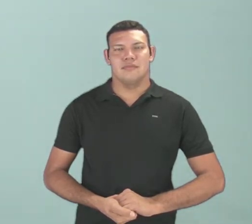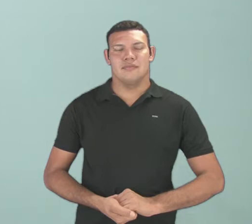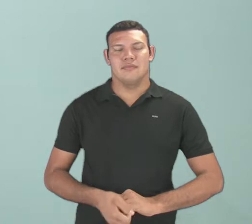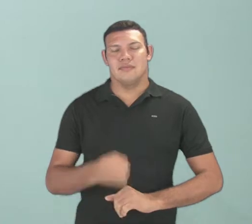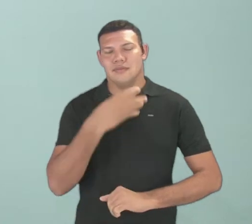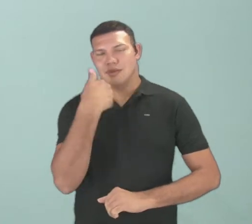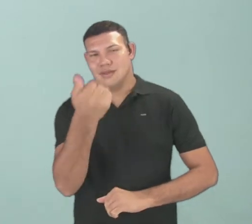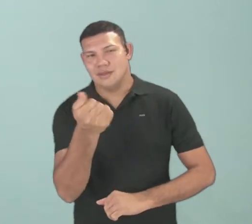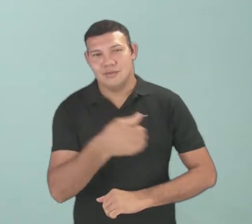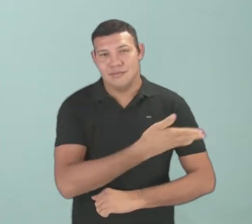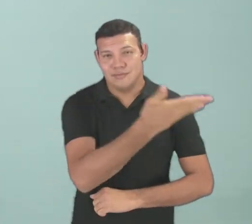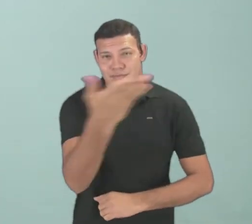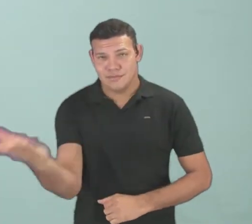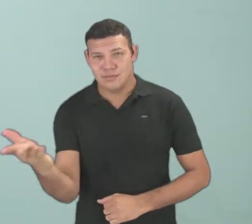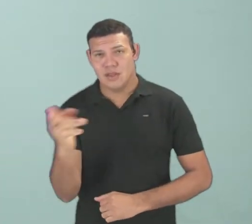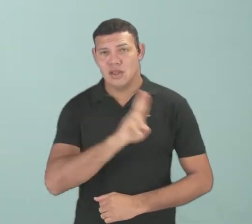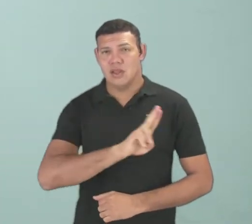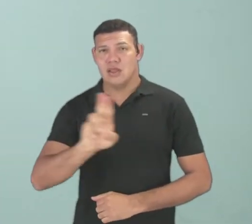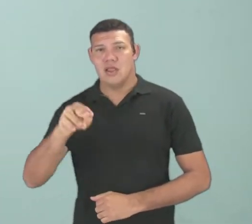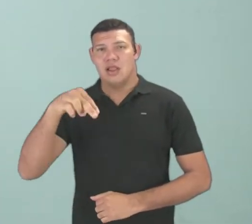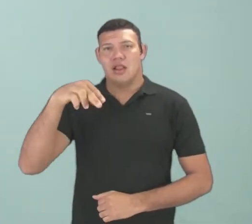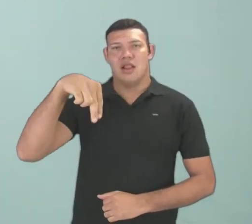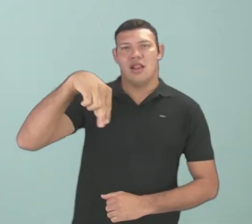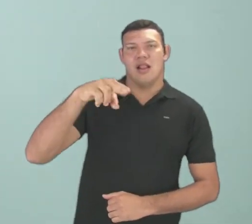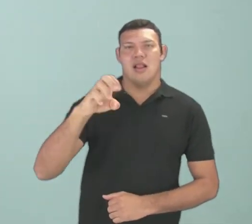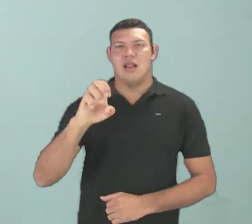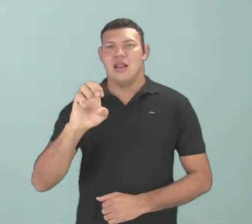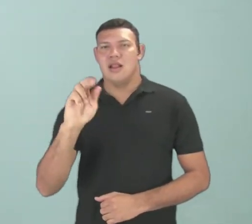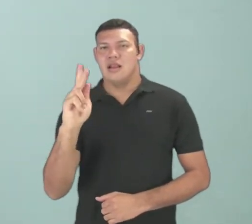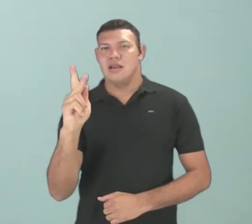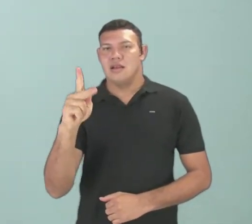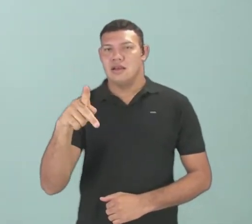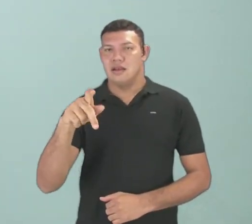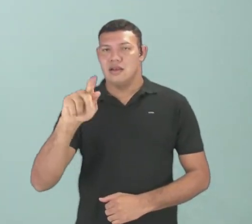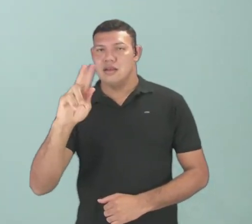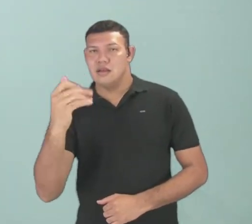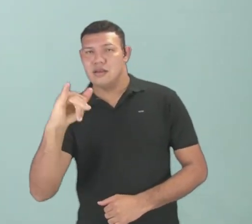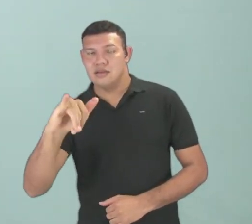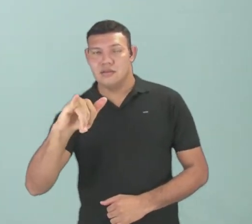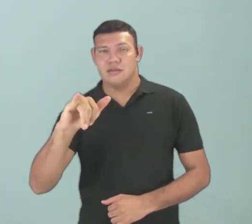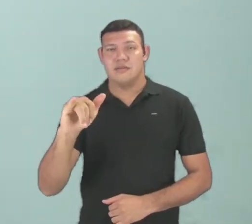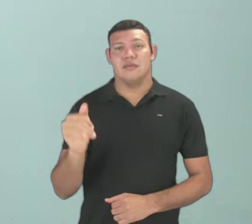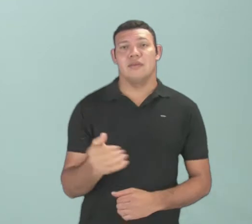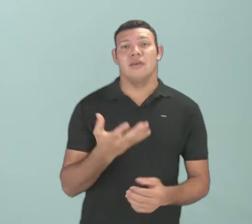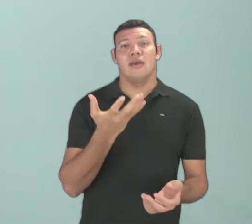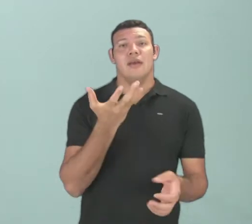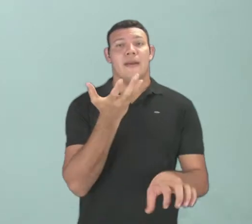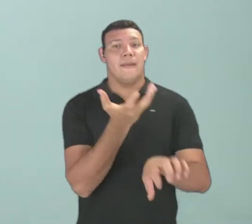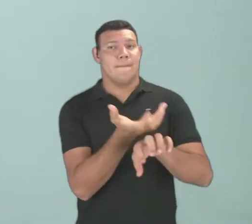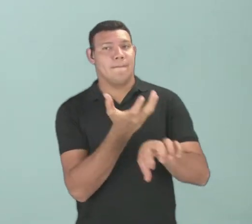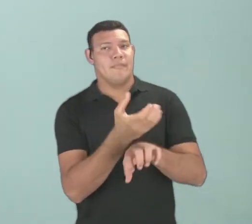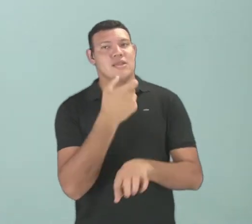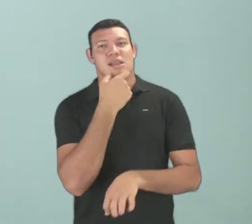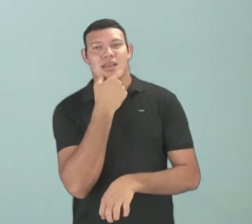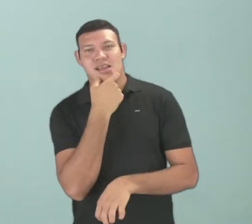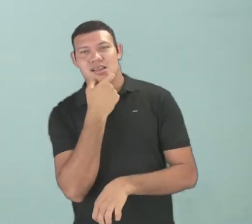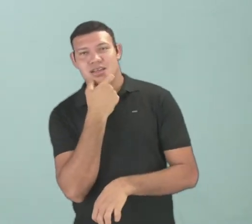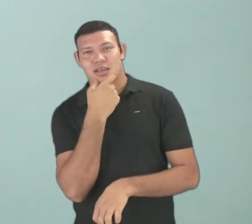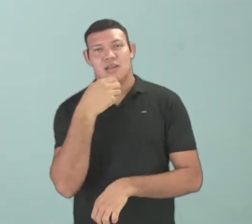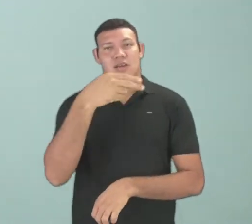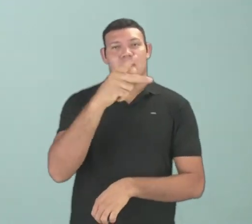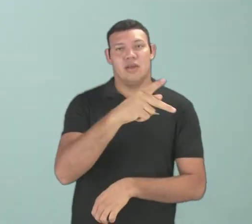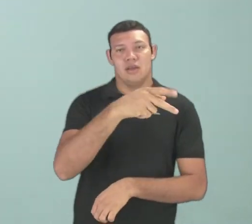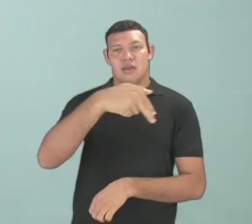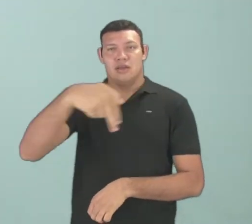Tudo bom, gente? Meu nome é Nefi Barros, nós vamos a mais uma aula de inglês e hoje nós vamos falar um pouquinho sobre pronomes indefinidos,